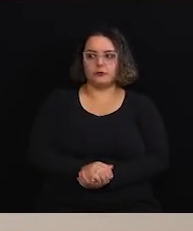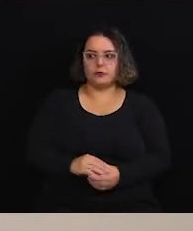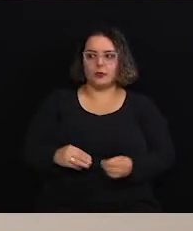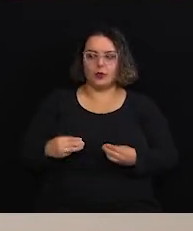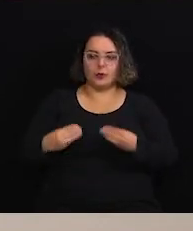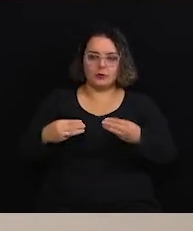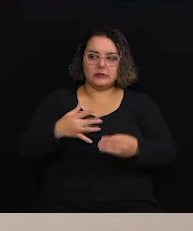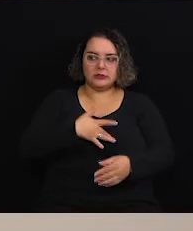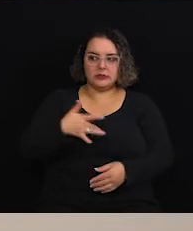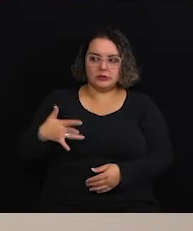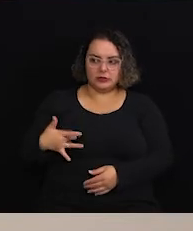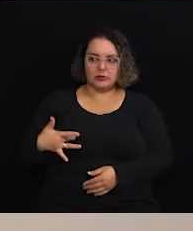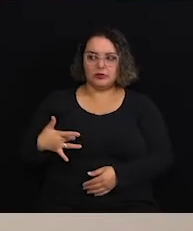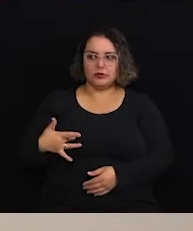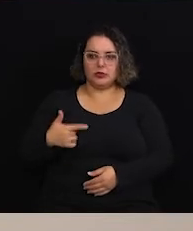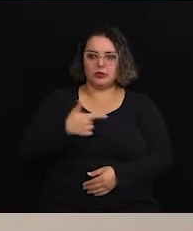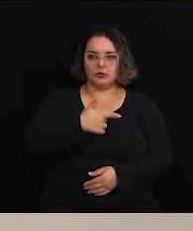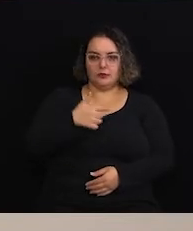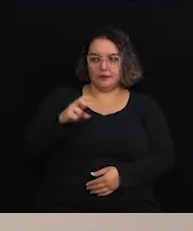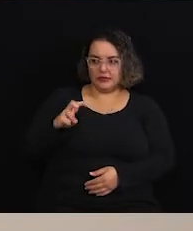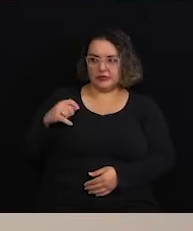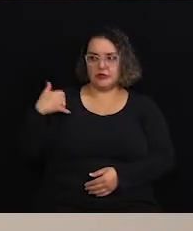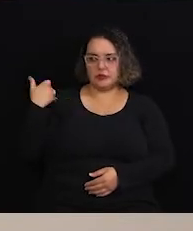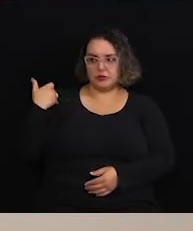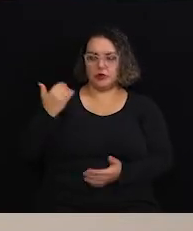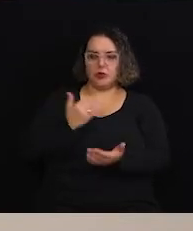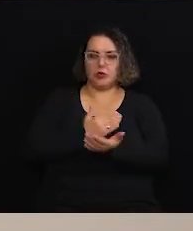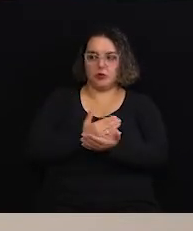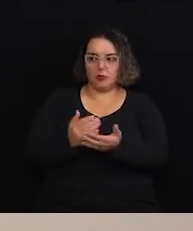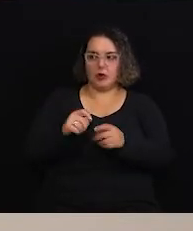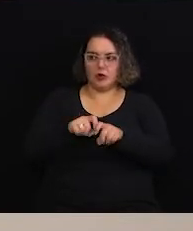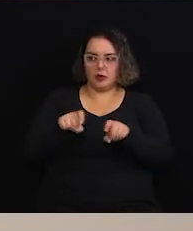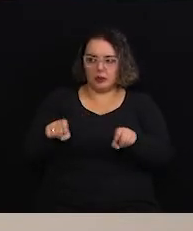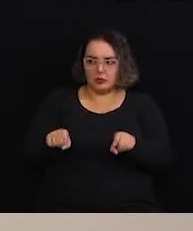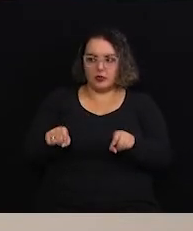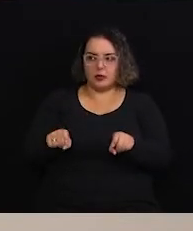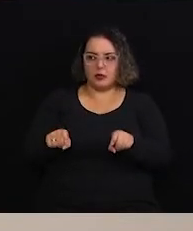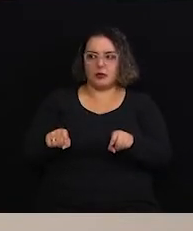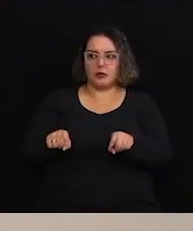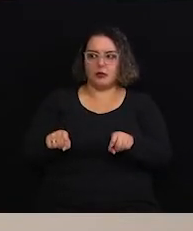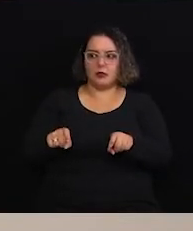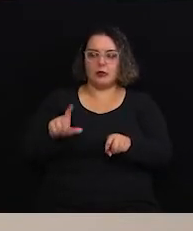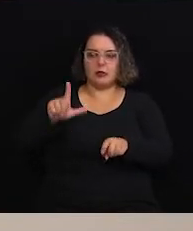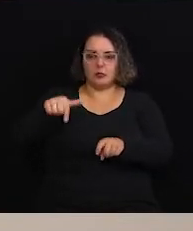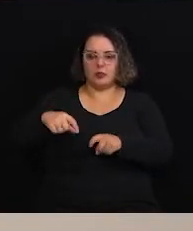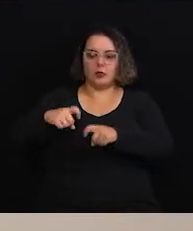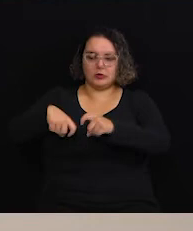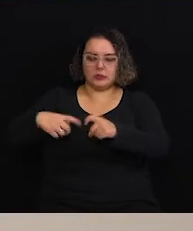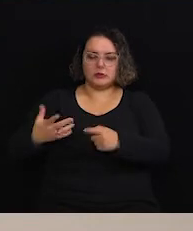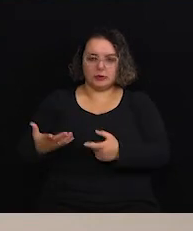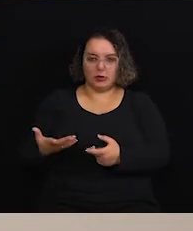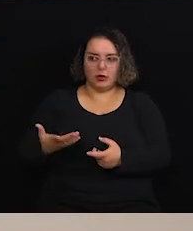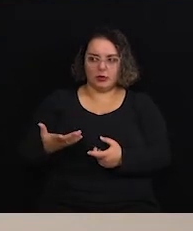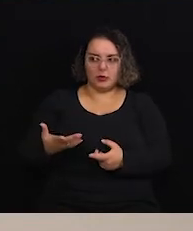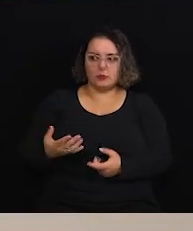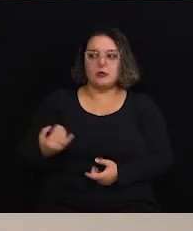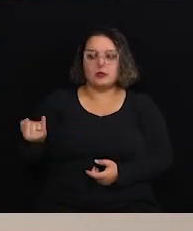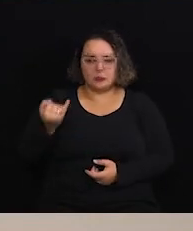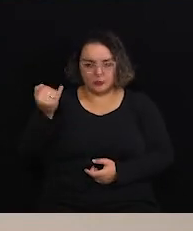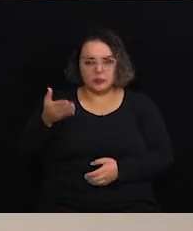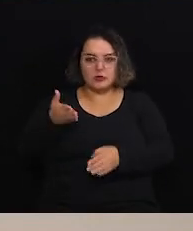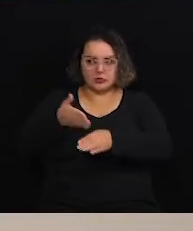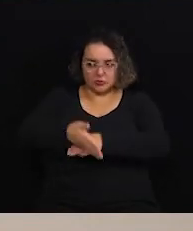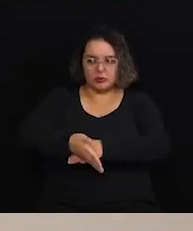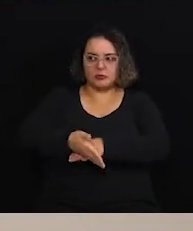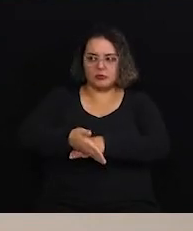é indicado para as meninas a partir dos 25 anos de idade que começam a fazer, tendo já vida sexual. Mas é importante que ela vá,